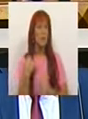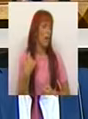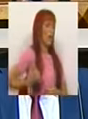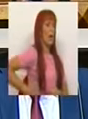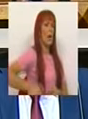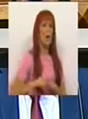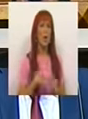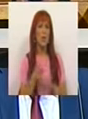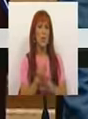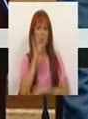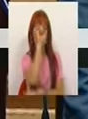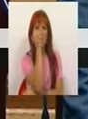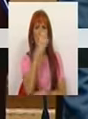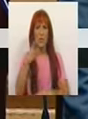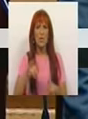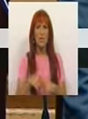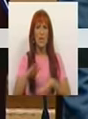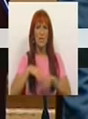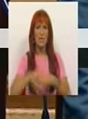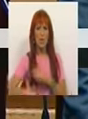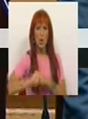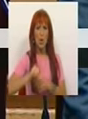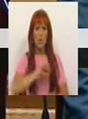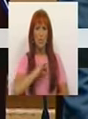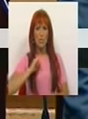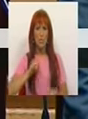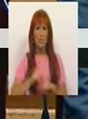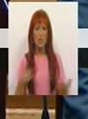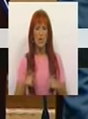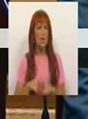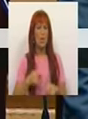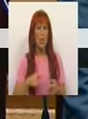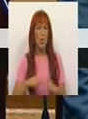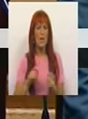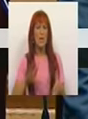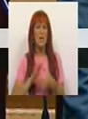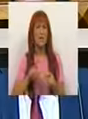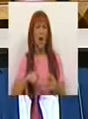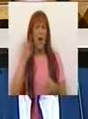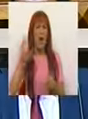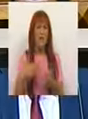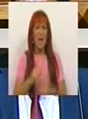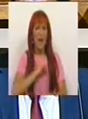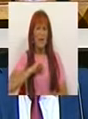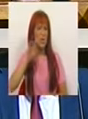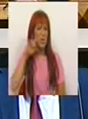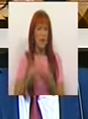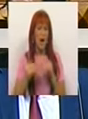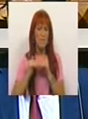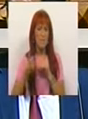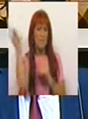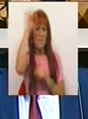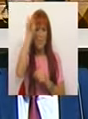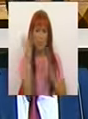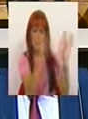costas voltadas para o setor florestal. Foi feita contra os proprietários, não valoriza as propriedades, nem garante a